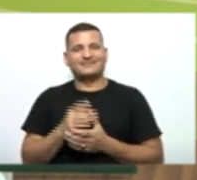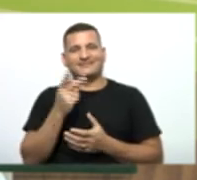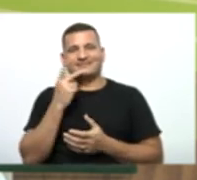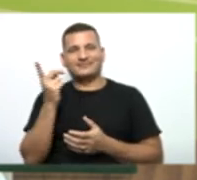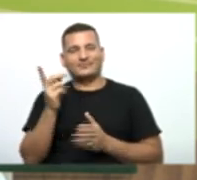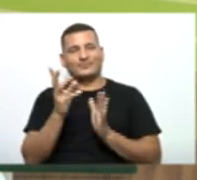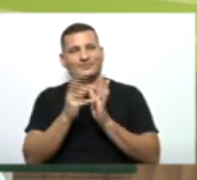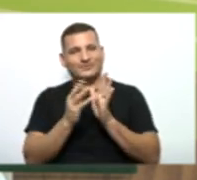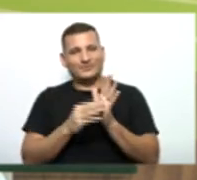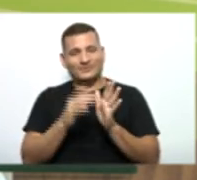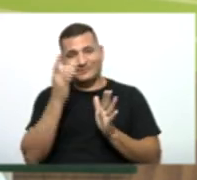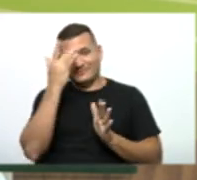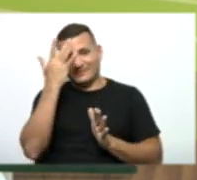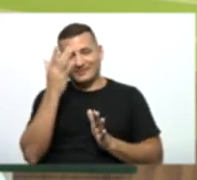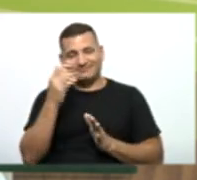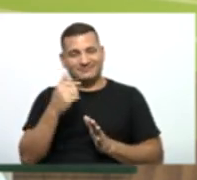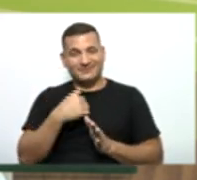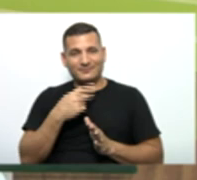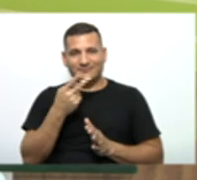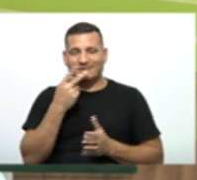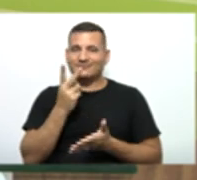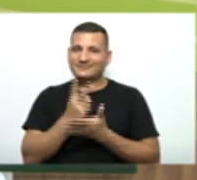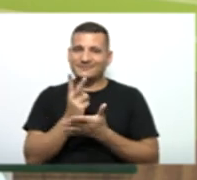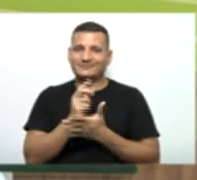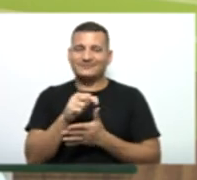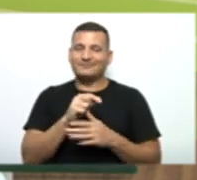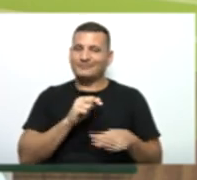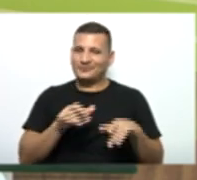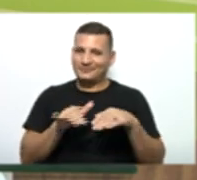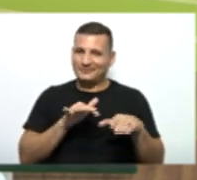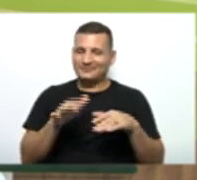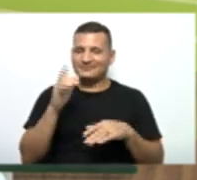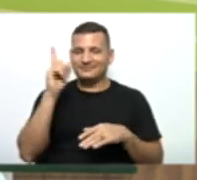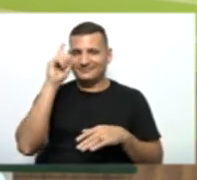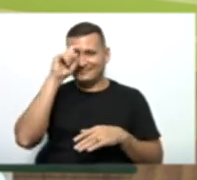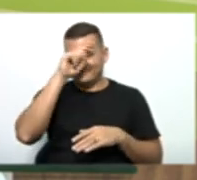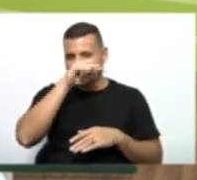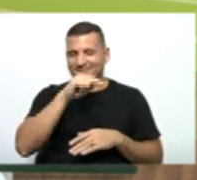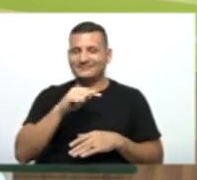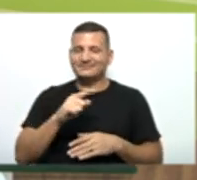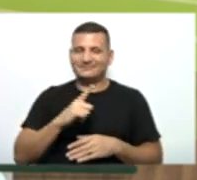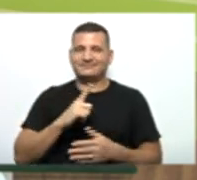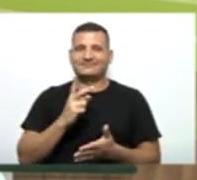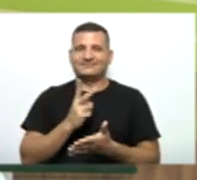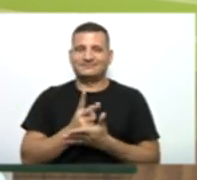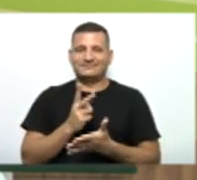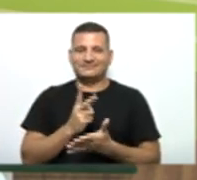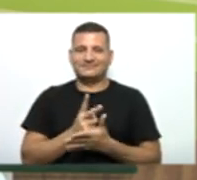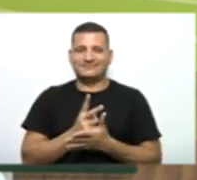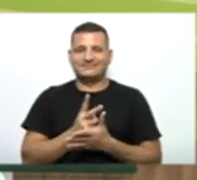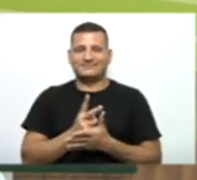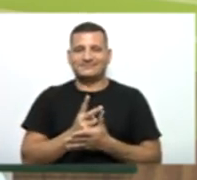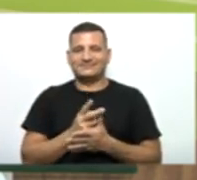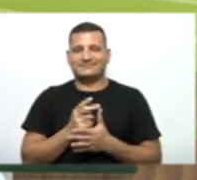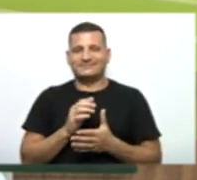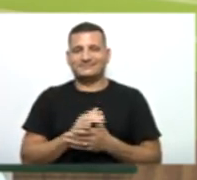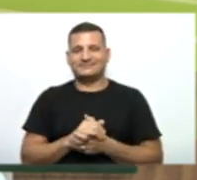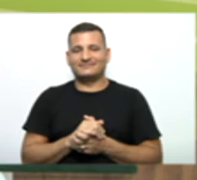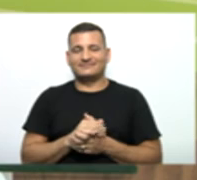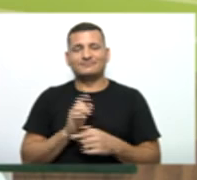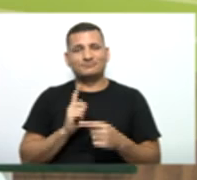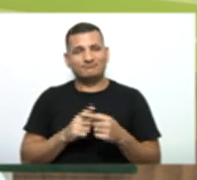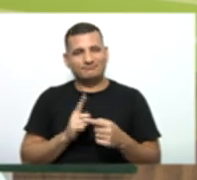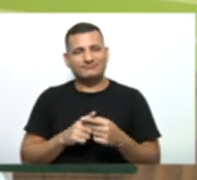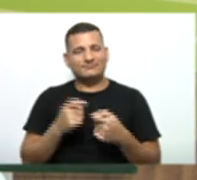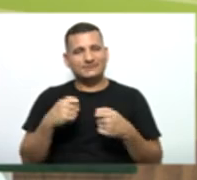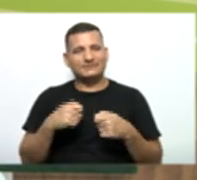fácil. Eu sempre falo que a programação sempre é difícil. Programação sempre é difícil porque ela